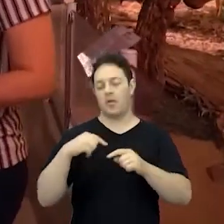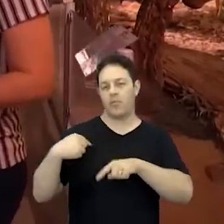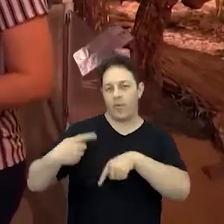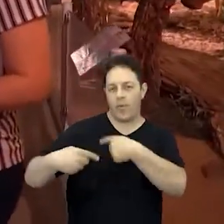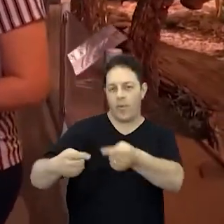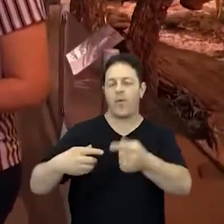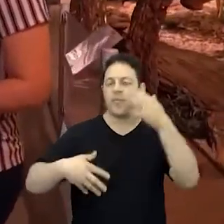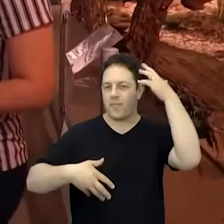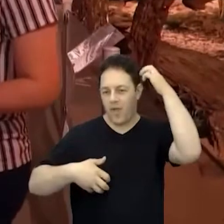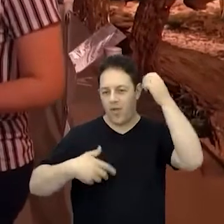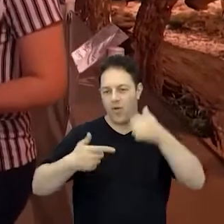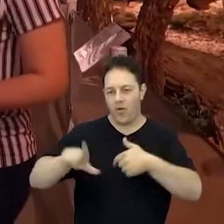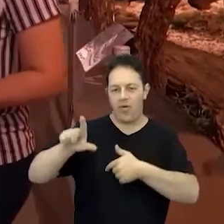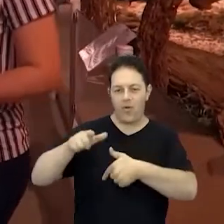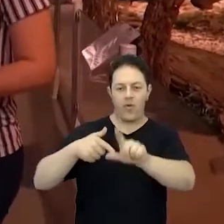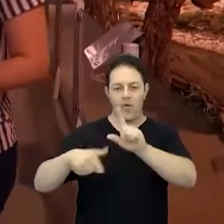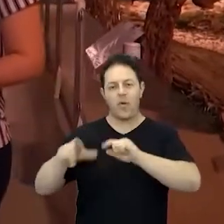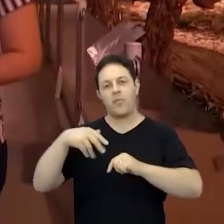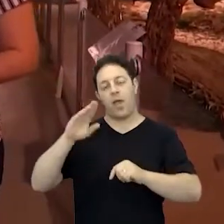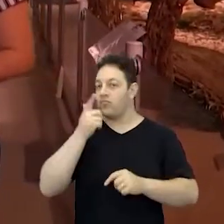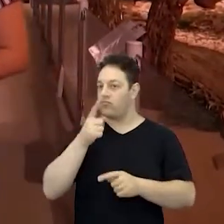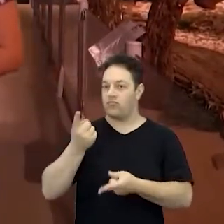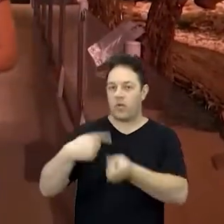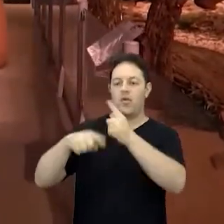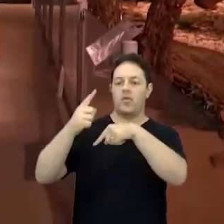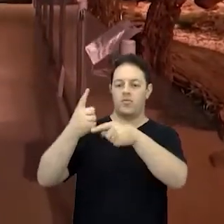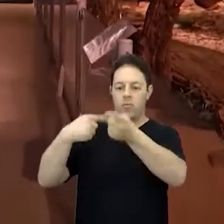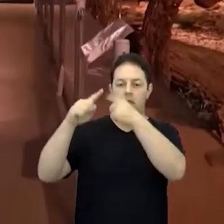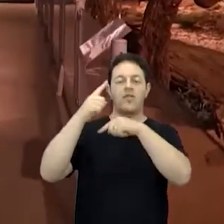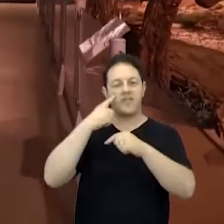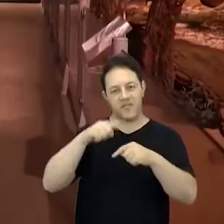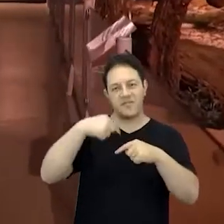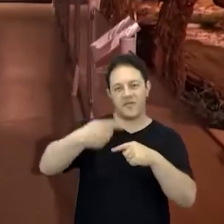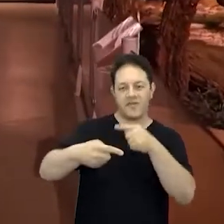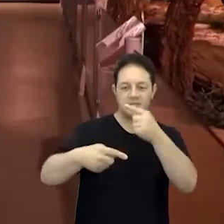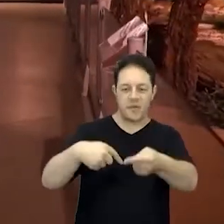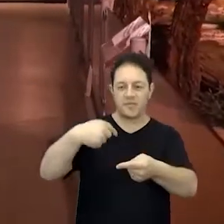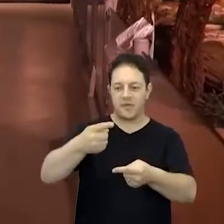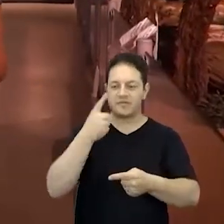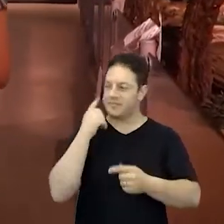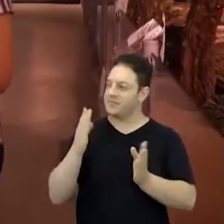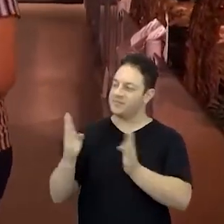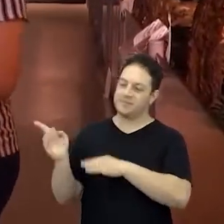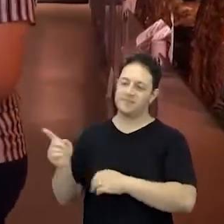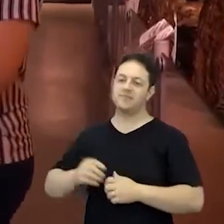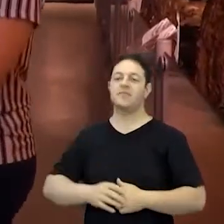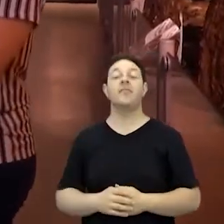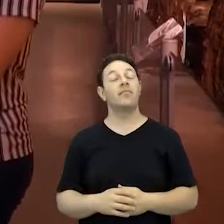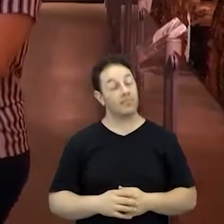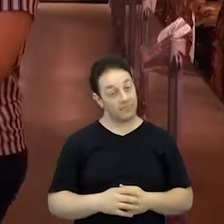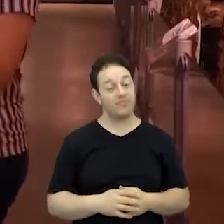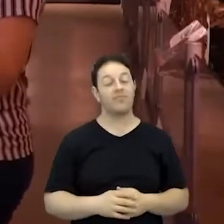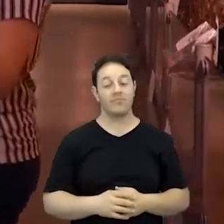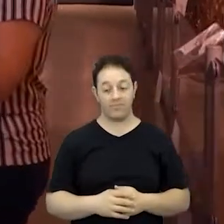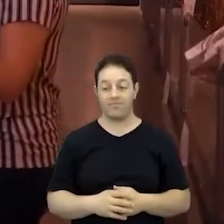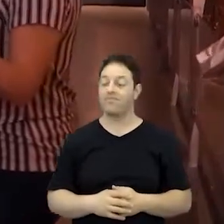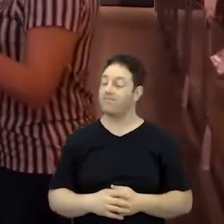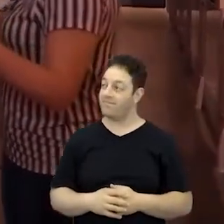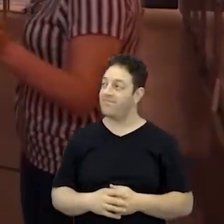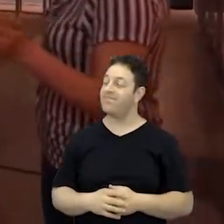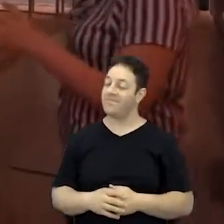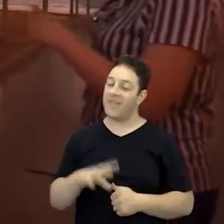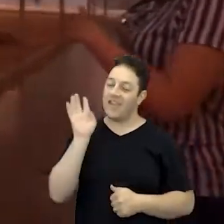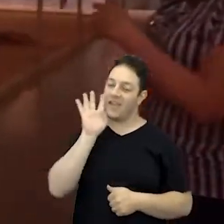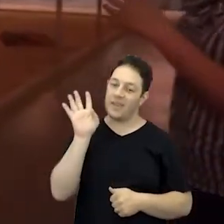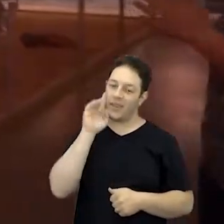espécie já tinham aí a bípede ainda mais desenvolvida né que a gente vai ver depois Ah tá né E aí a gente tá aqui também olha só né